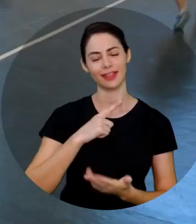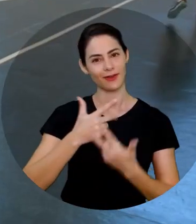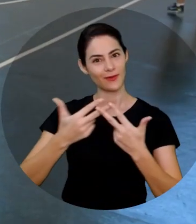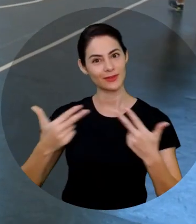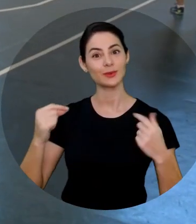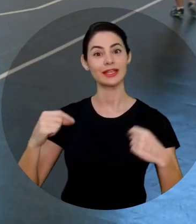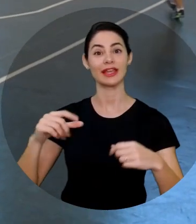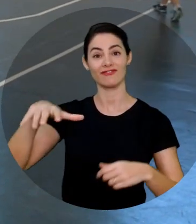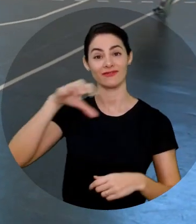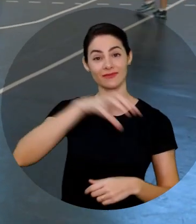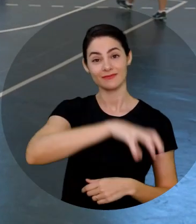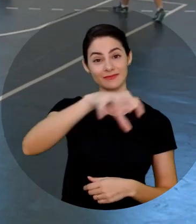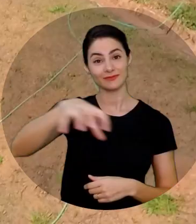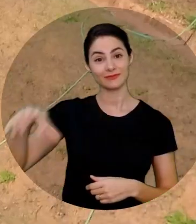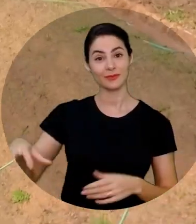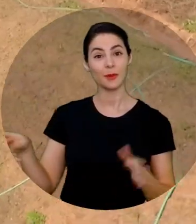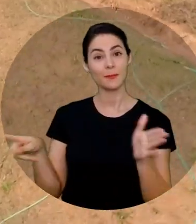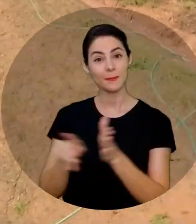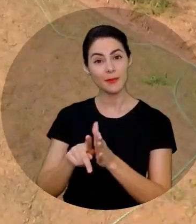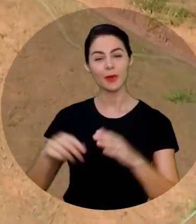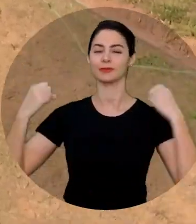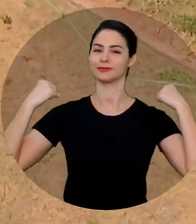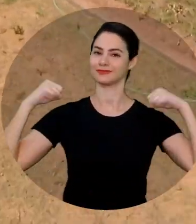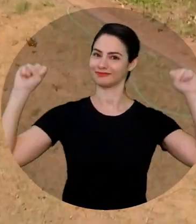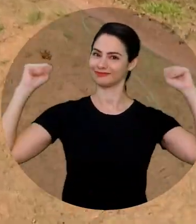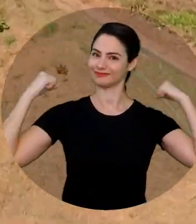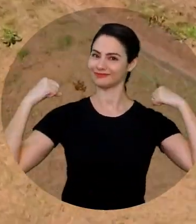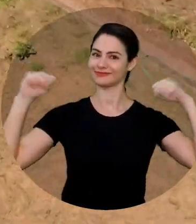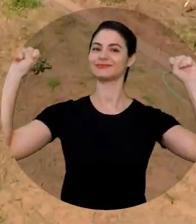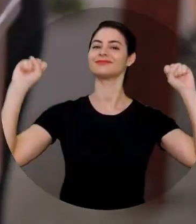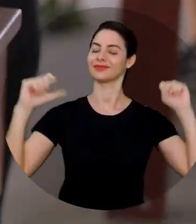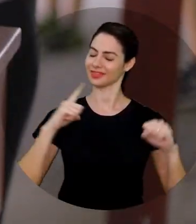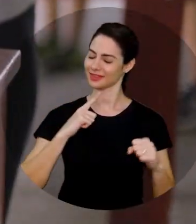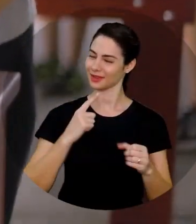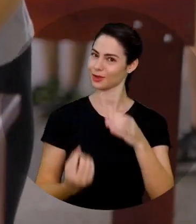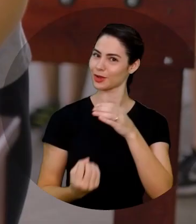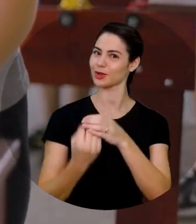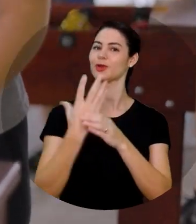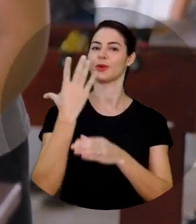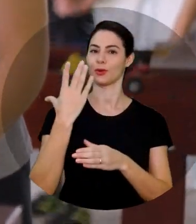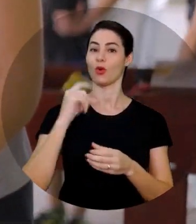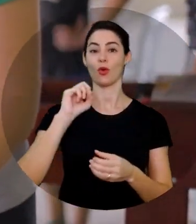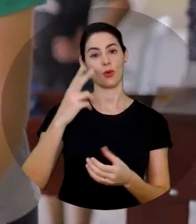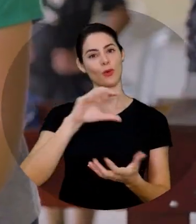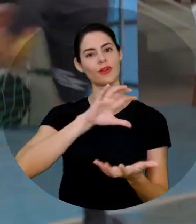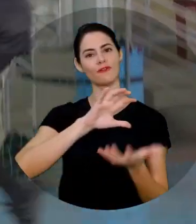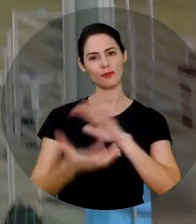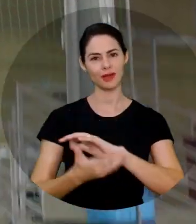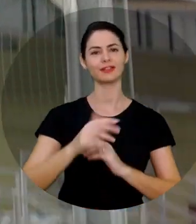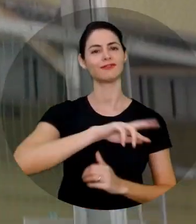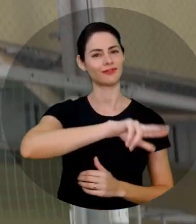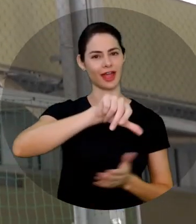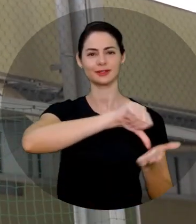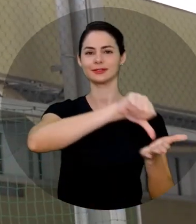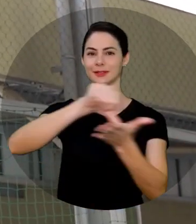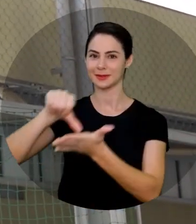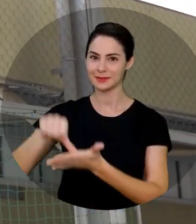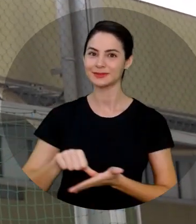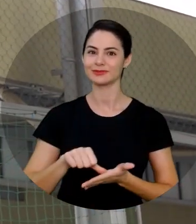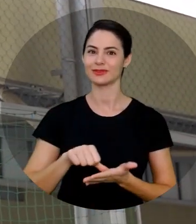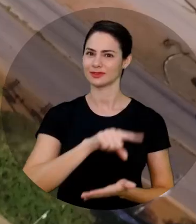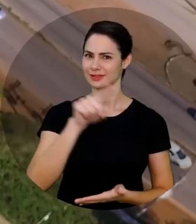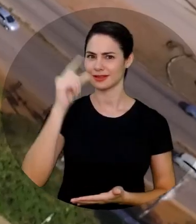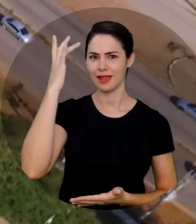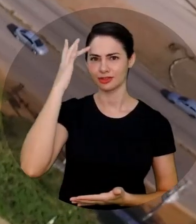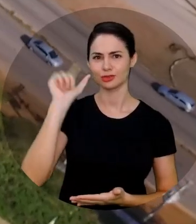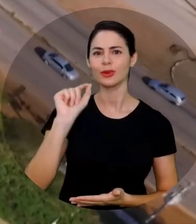vive o estudante, vários espaços voltados especialmente para a prática de atividades físicas foram criados ou reformados em unidades do